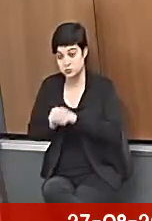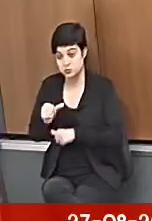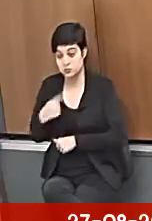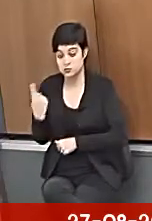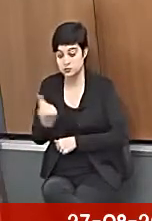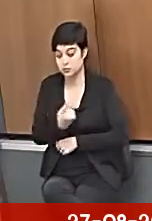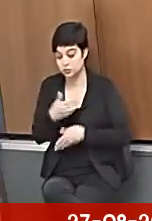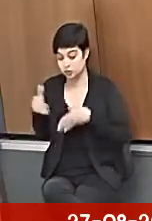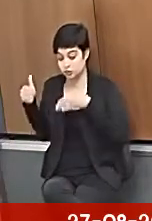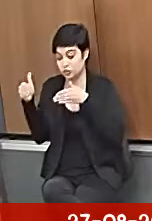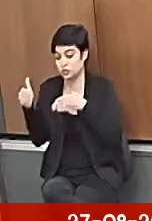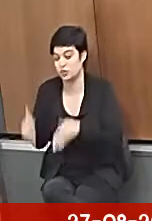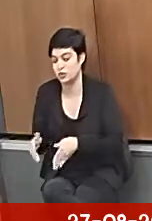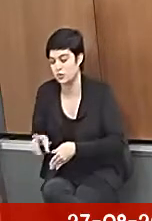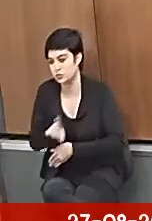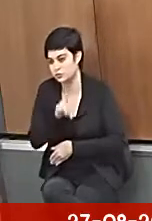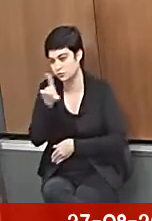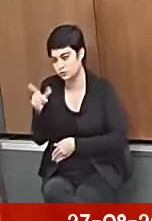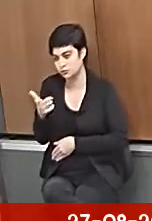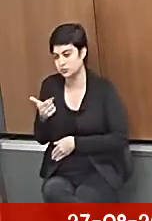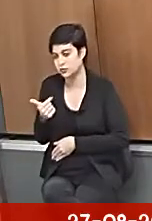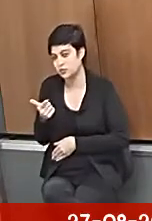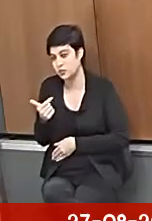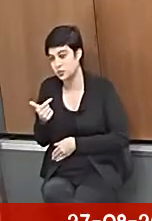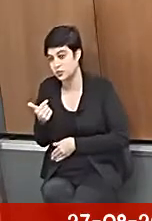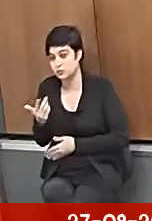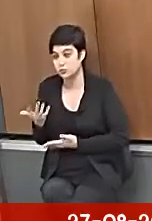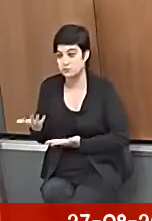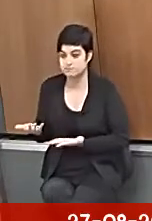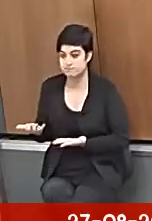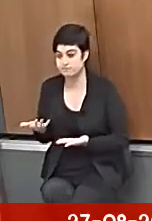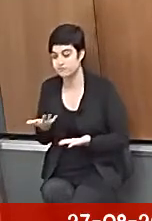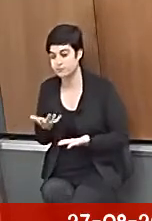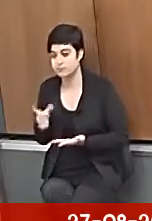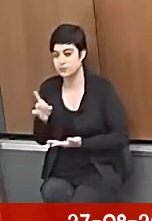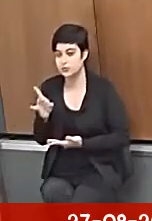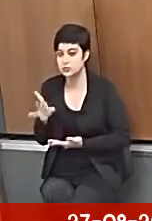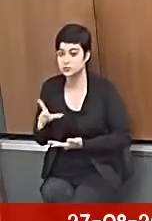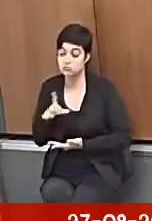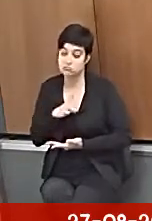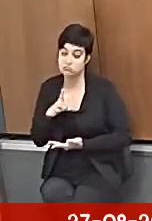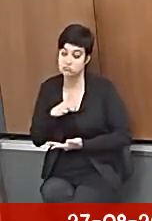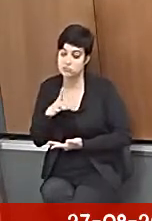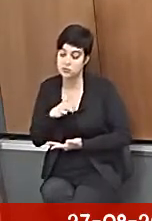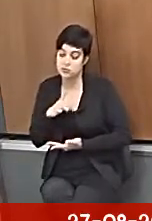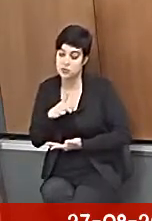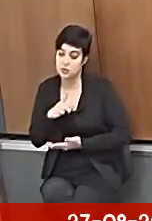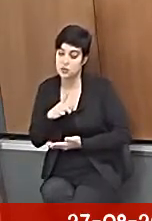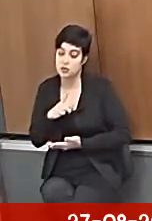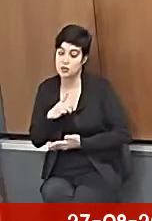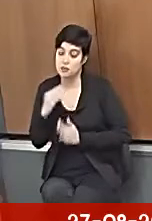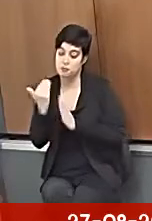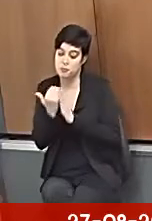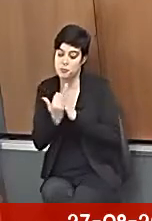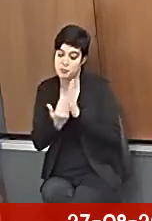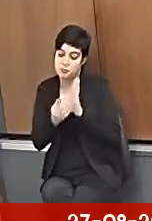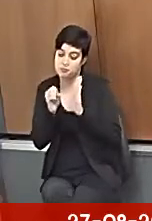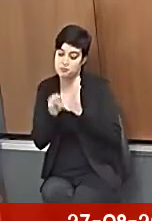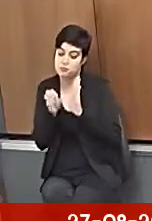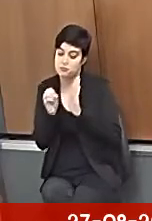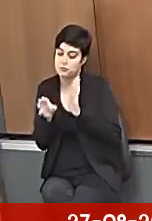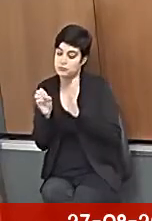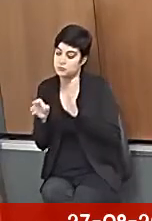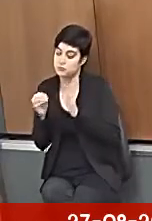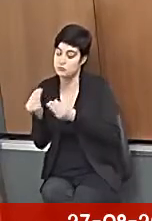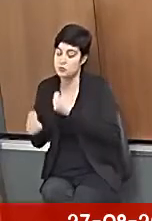não chegássemos jogar no dia 12 né é deputado e escutássemos apenas eheheheh orientações como é